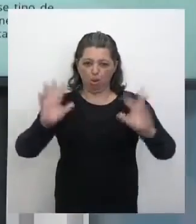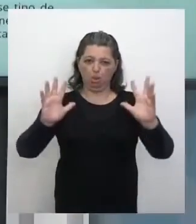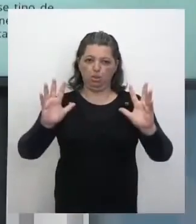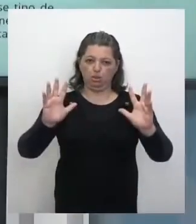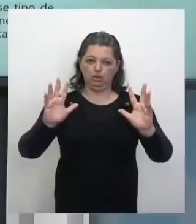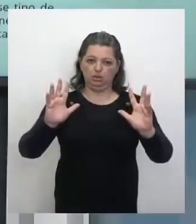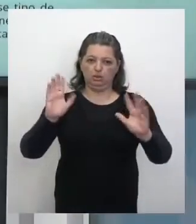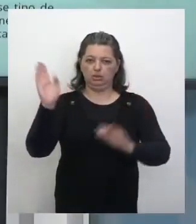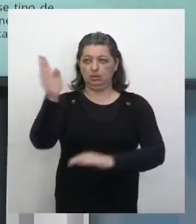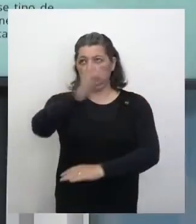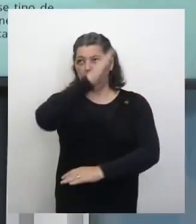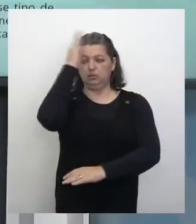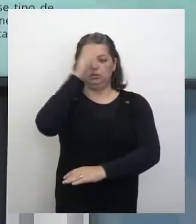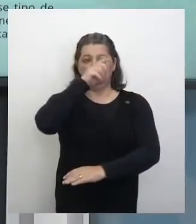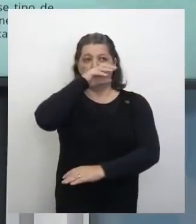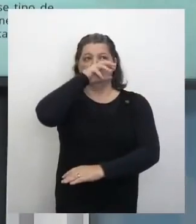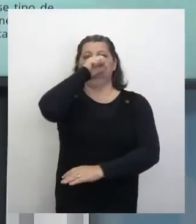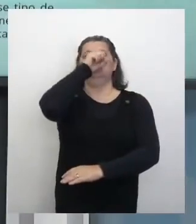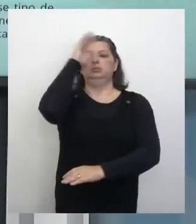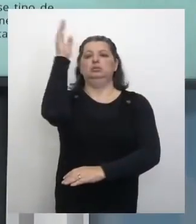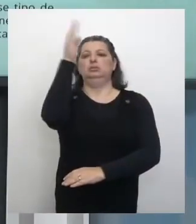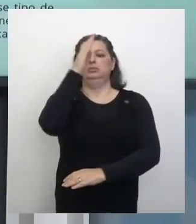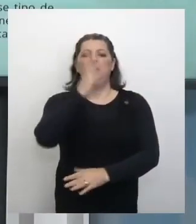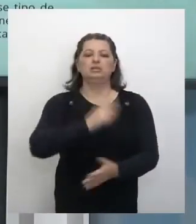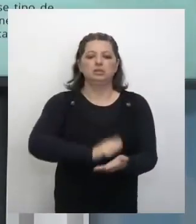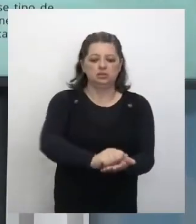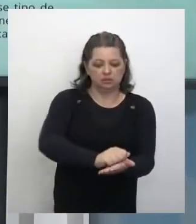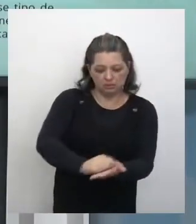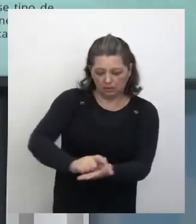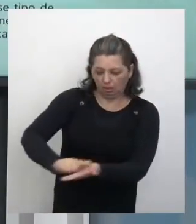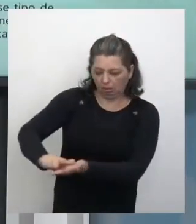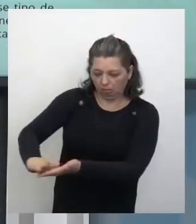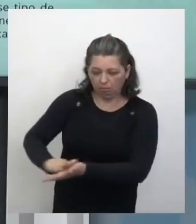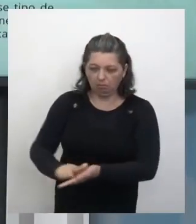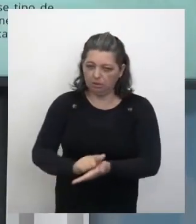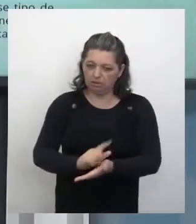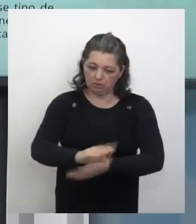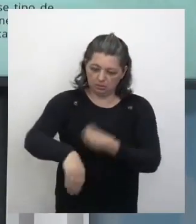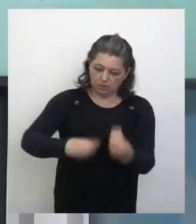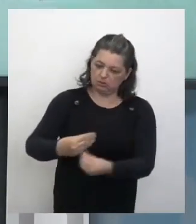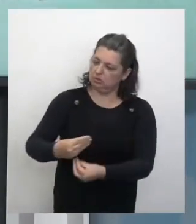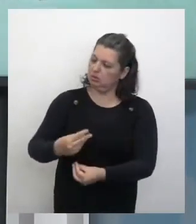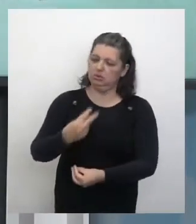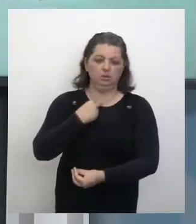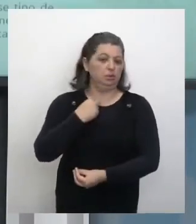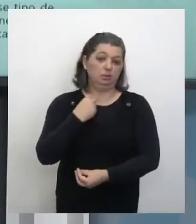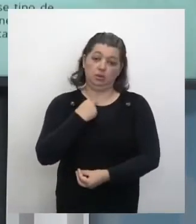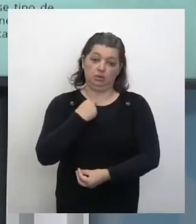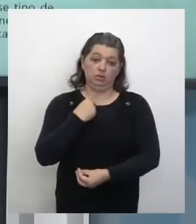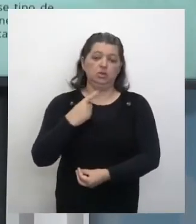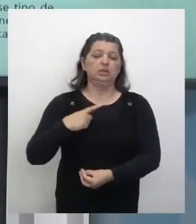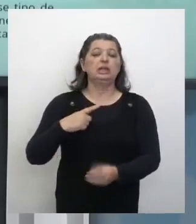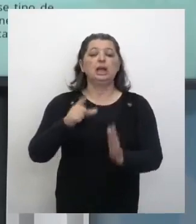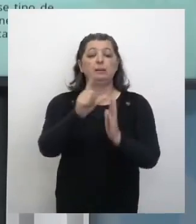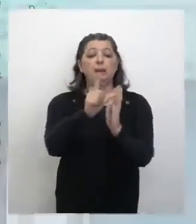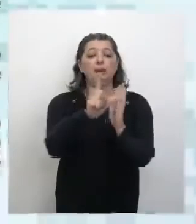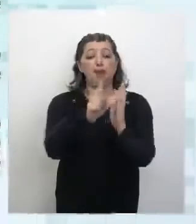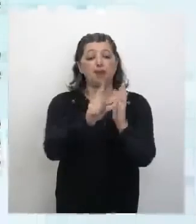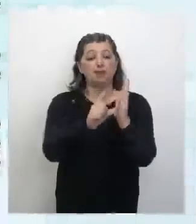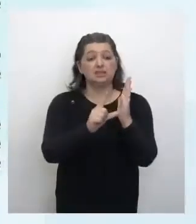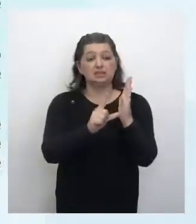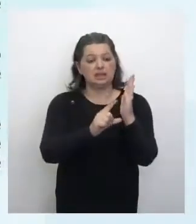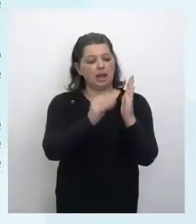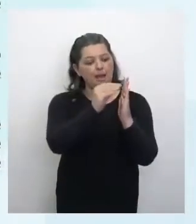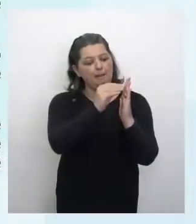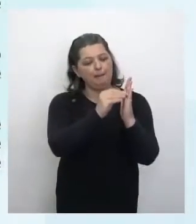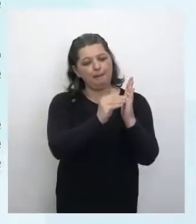pessoa desmaiar. Então, às vezes, você está lá limpando, sem querer mistura, e não pode. Então, aqui eu tenho uma lista de substâncias que